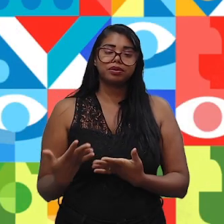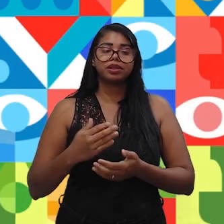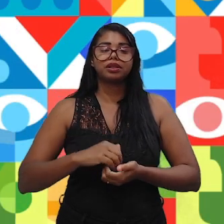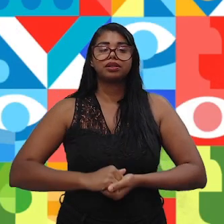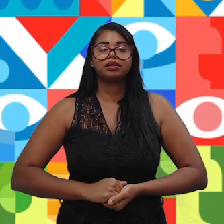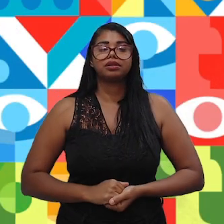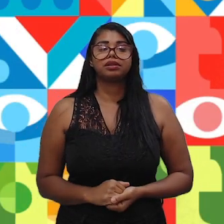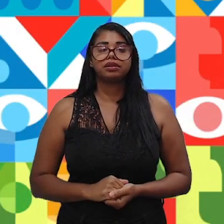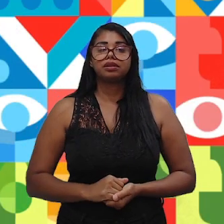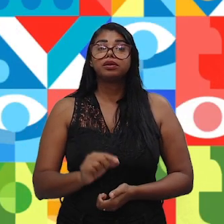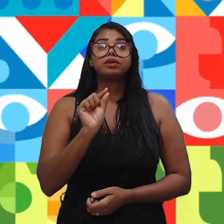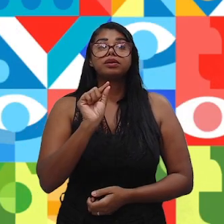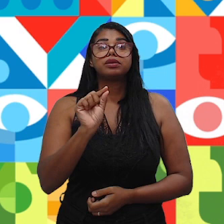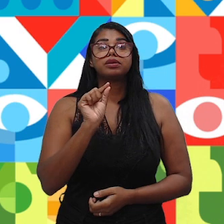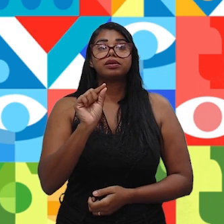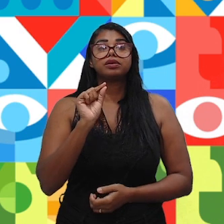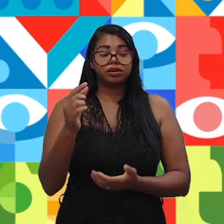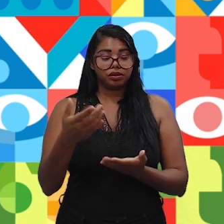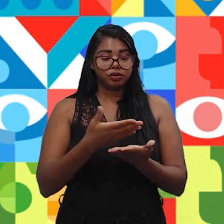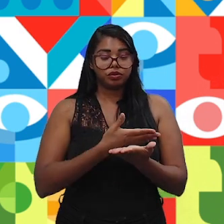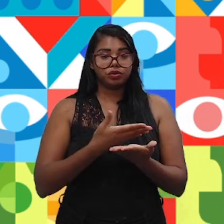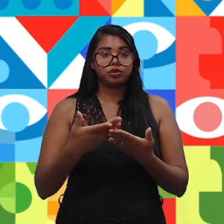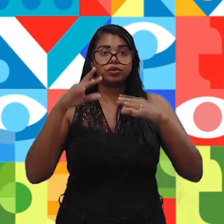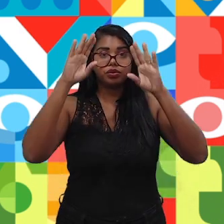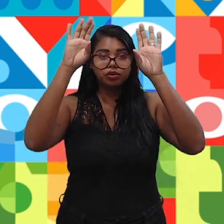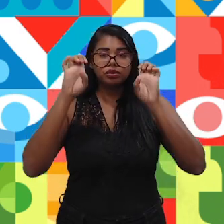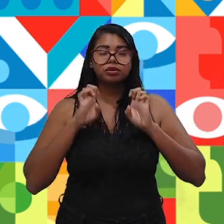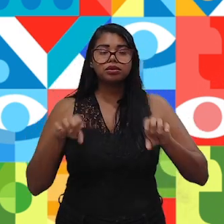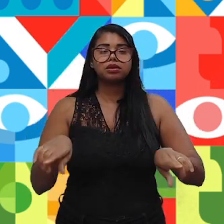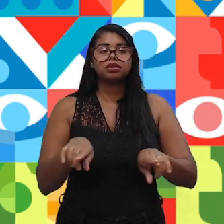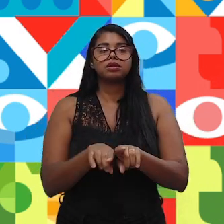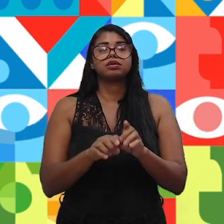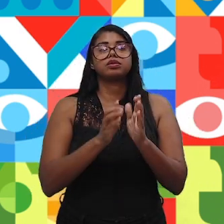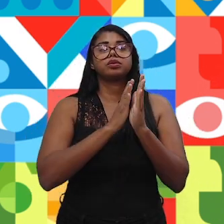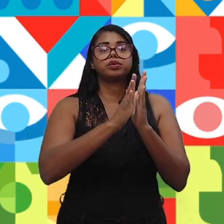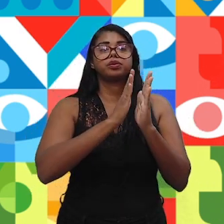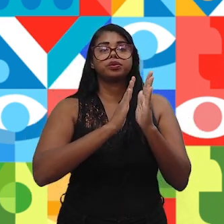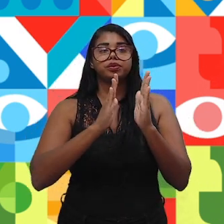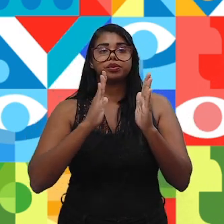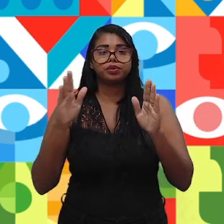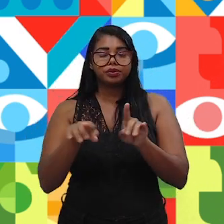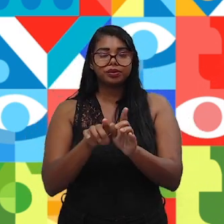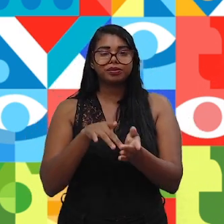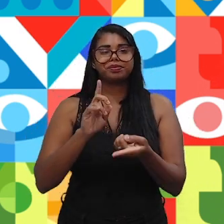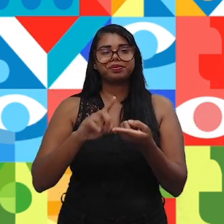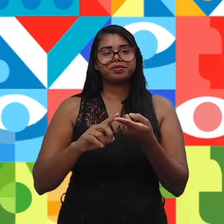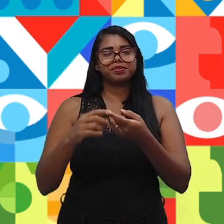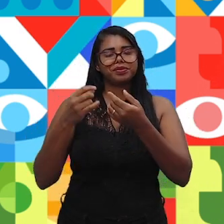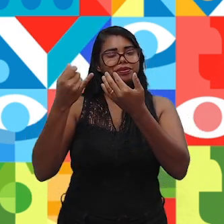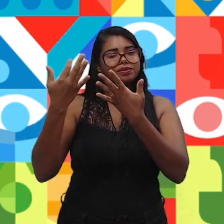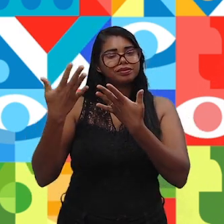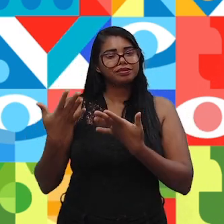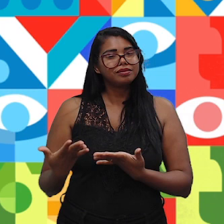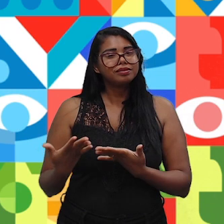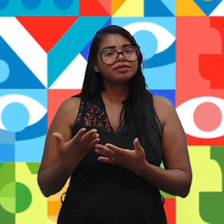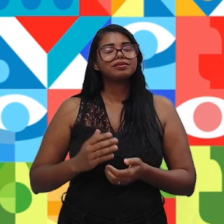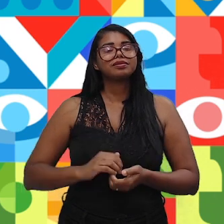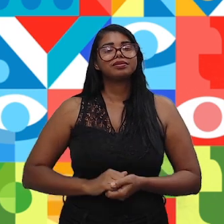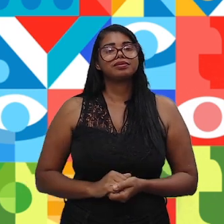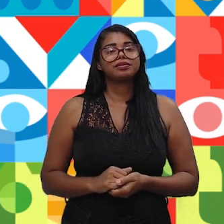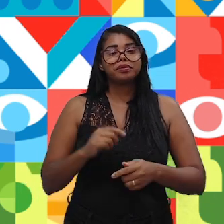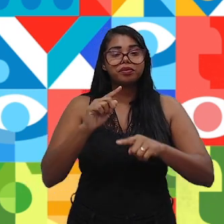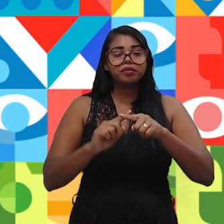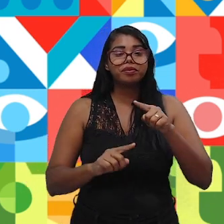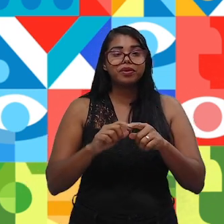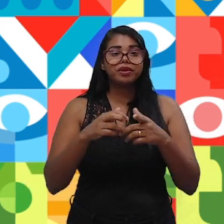pouquinho o que seriam os princípios éticos aplicados à biblioteconomia. Então, como eu já falei, são obras raras, são